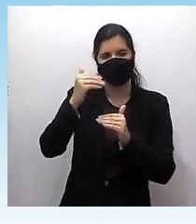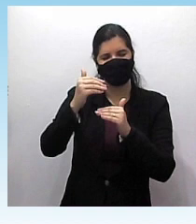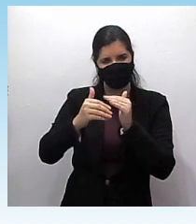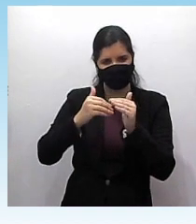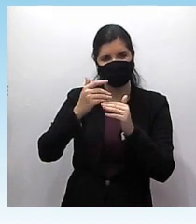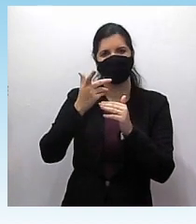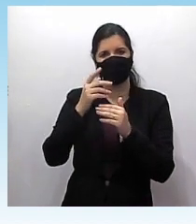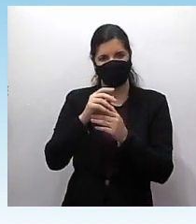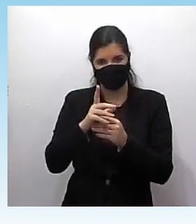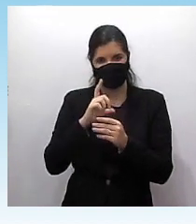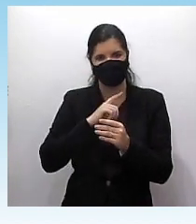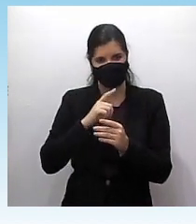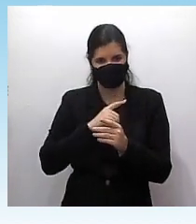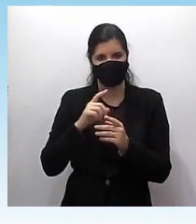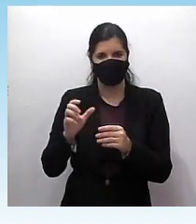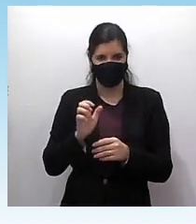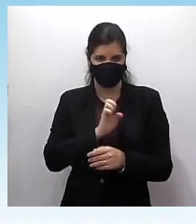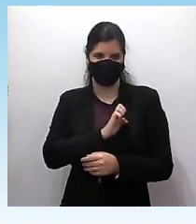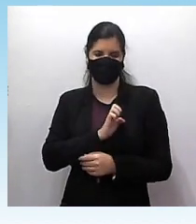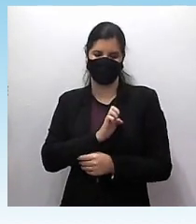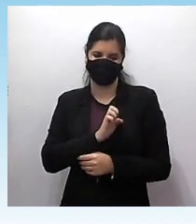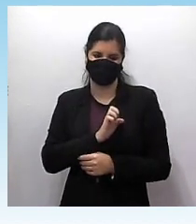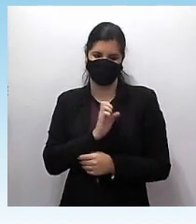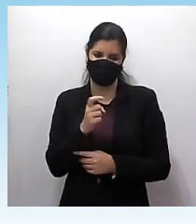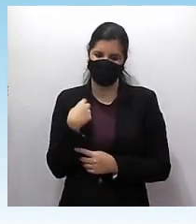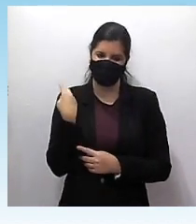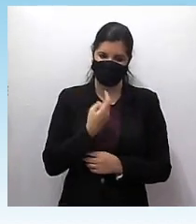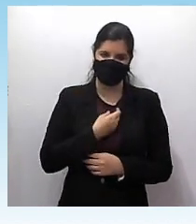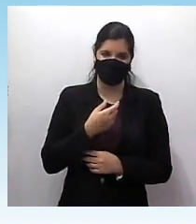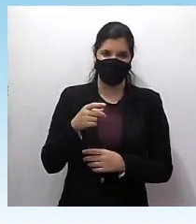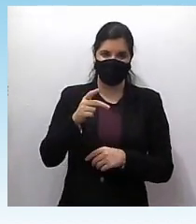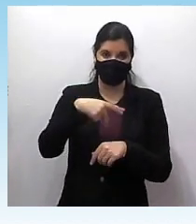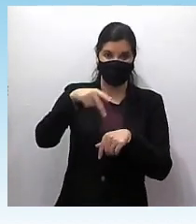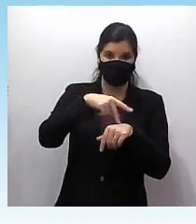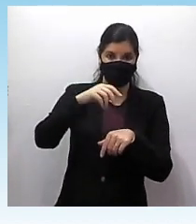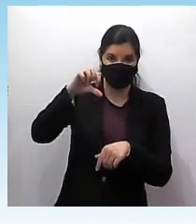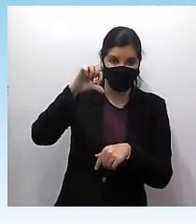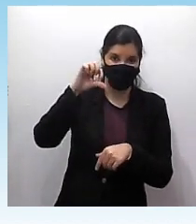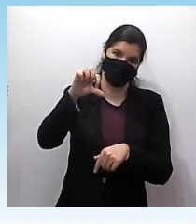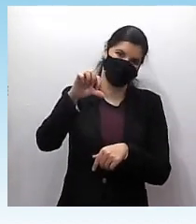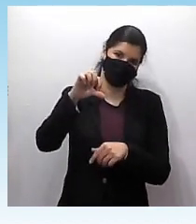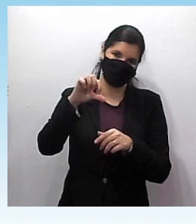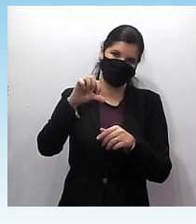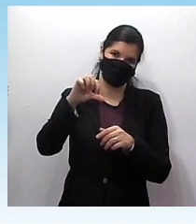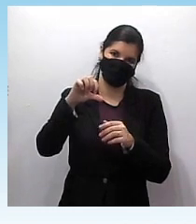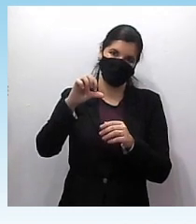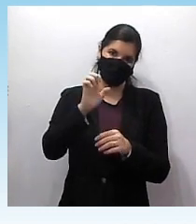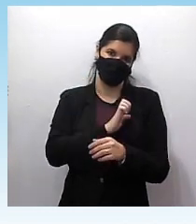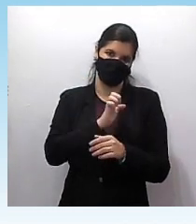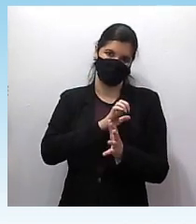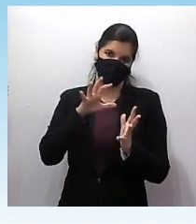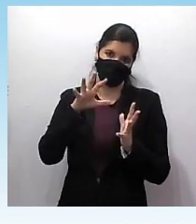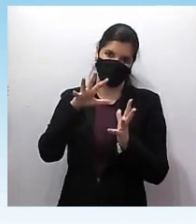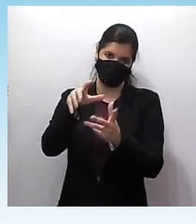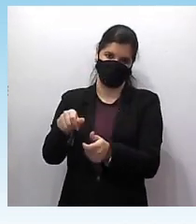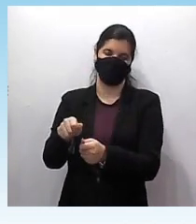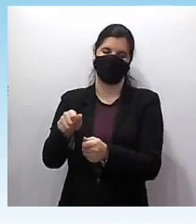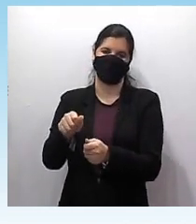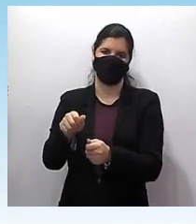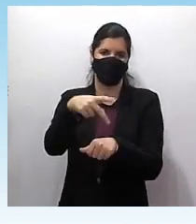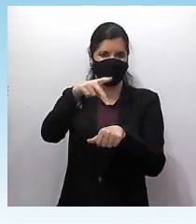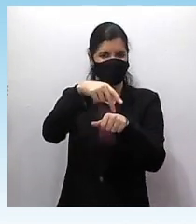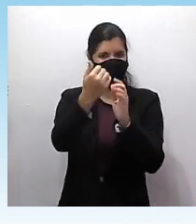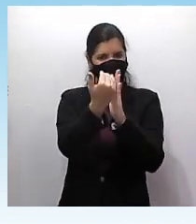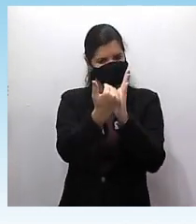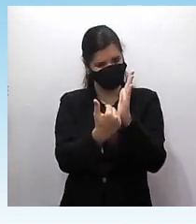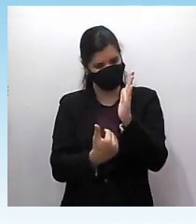tem indicadores de país rico. Nós estamos entre os 9 países mais ricos do mundo. No universo de quase 173,